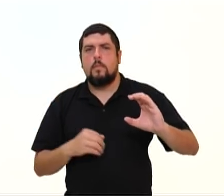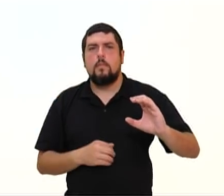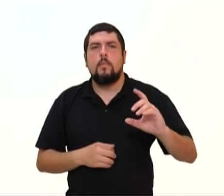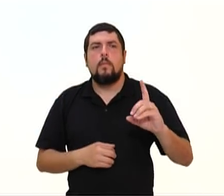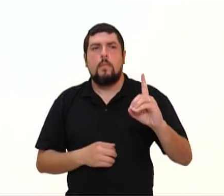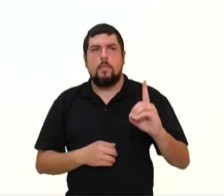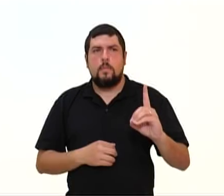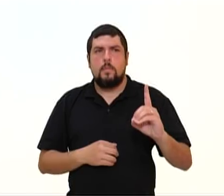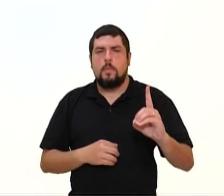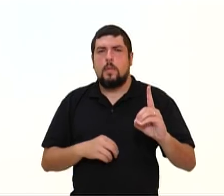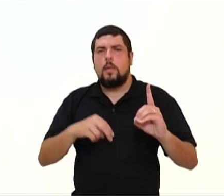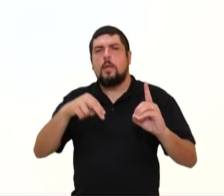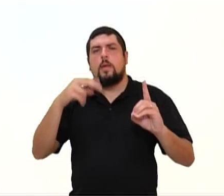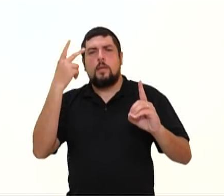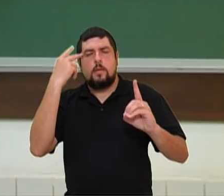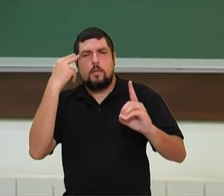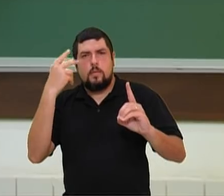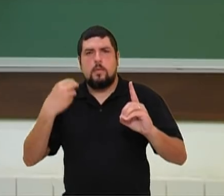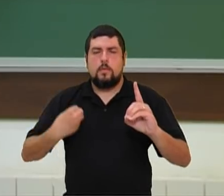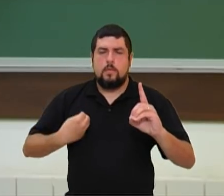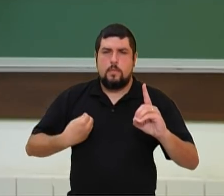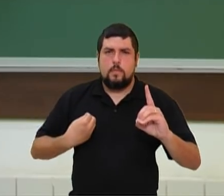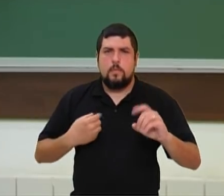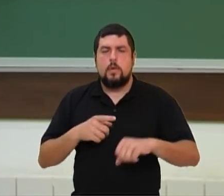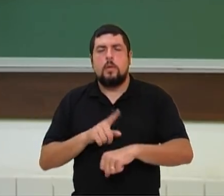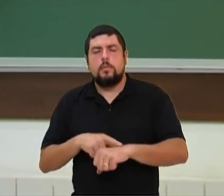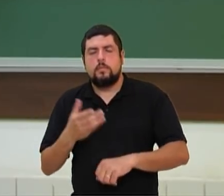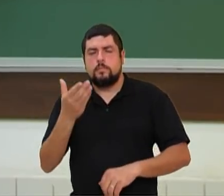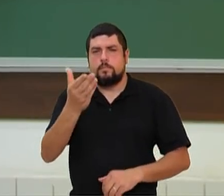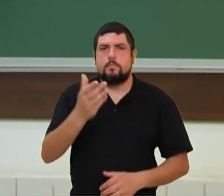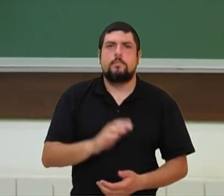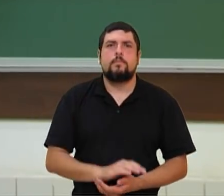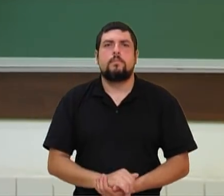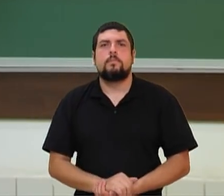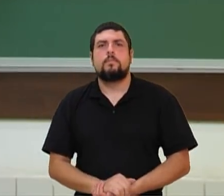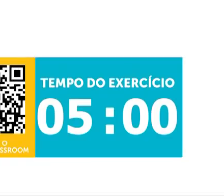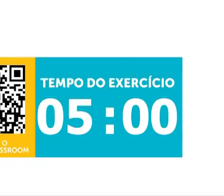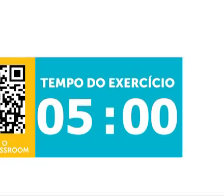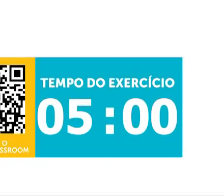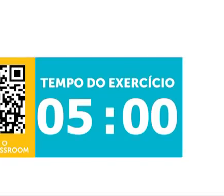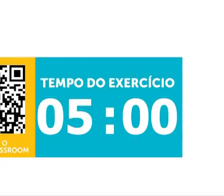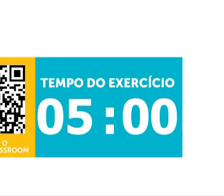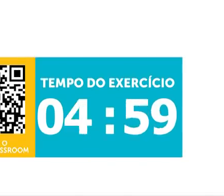D, natureza e vida. Vou deixar um tempo para você responder, em seguida voltamos com a aula.